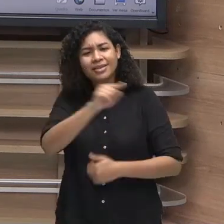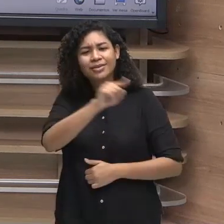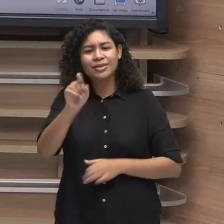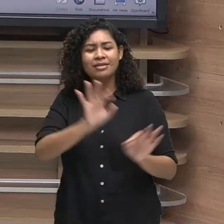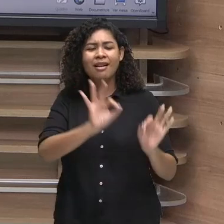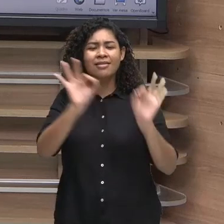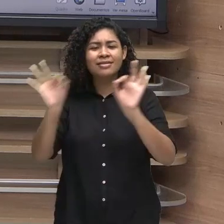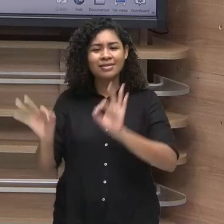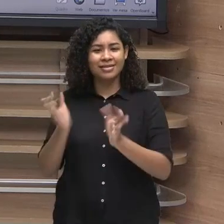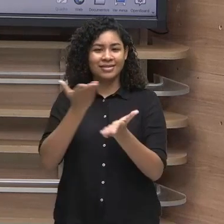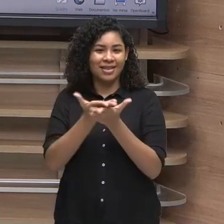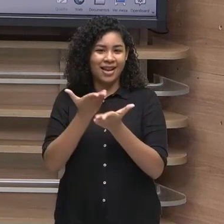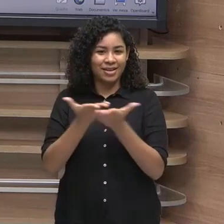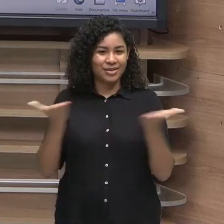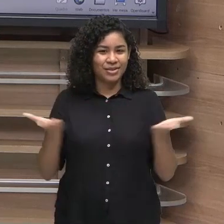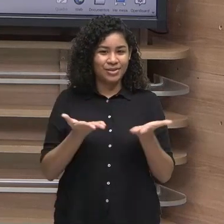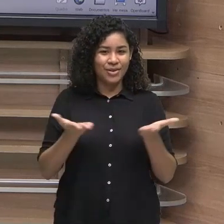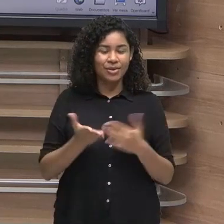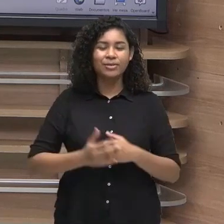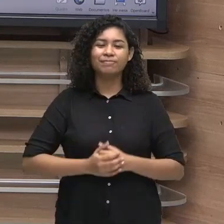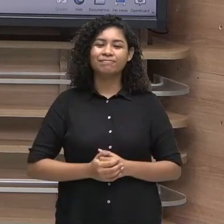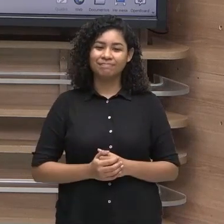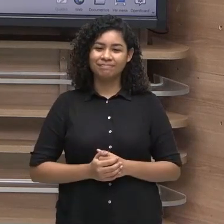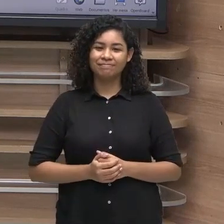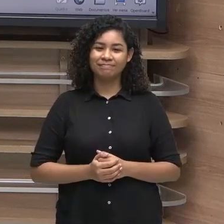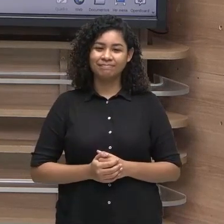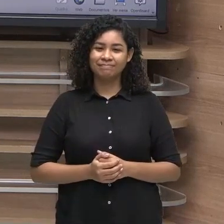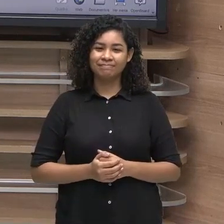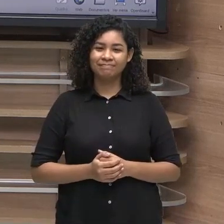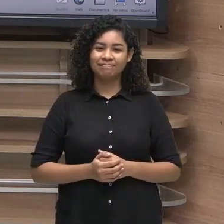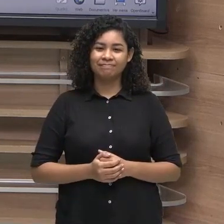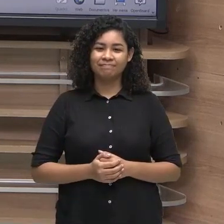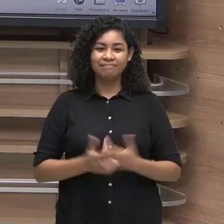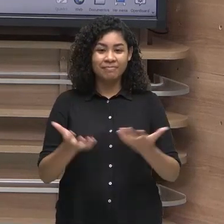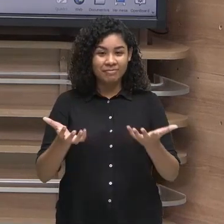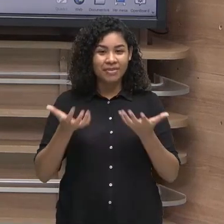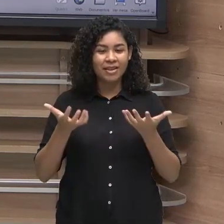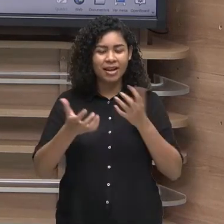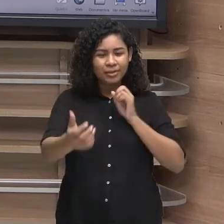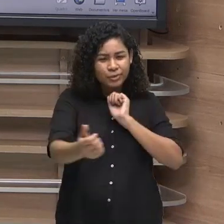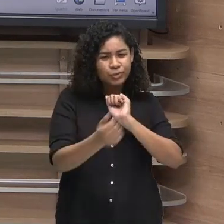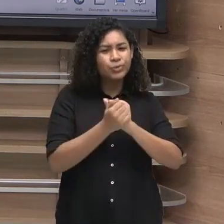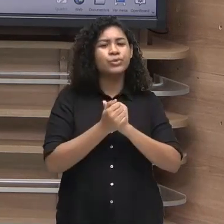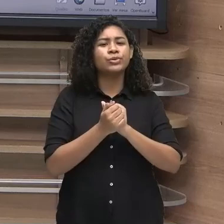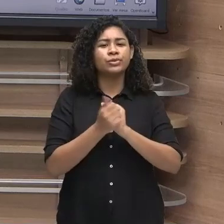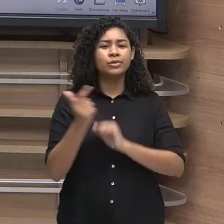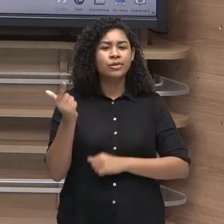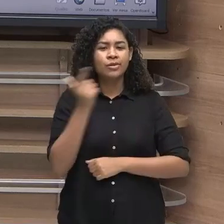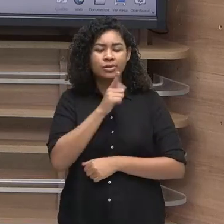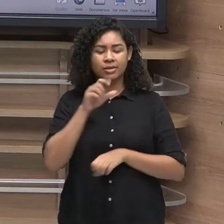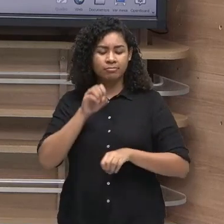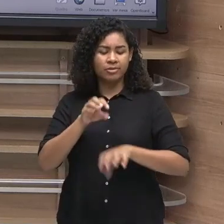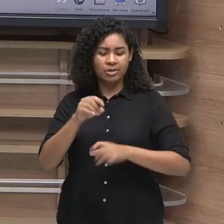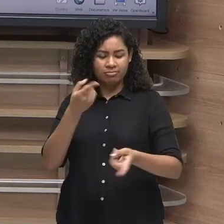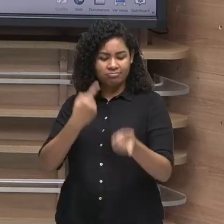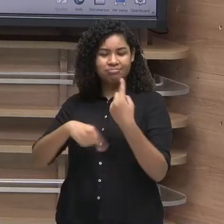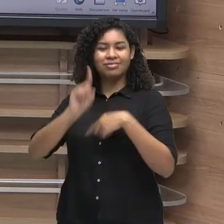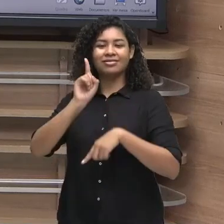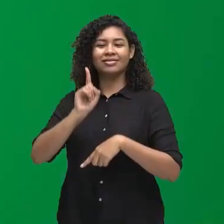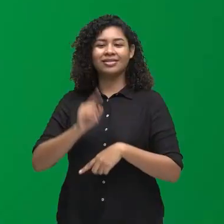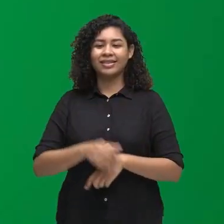da reflexão de hoje. Então, que possamos juntos construir educação.